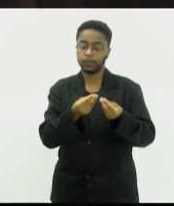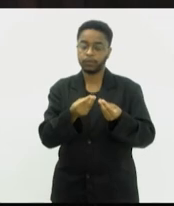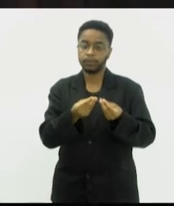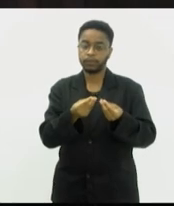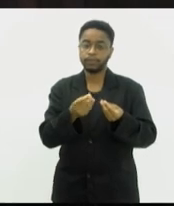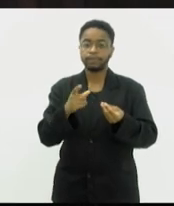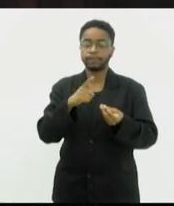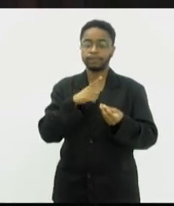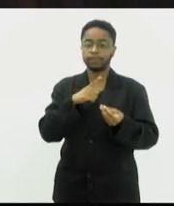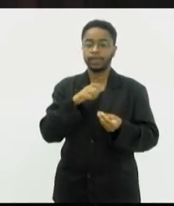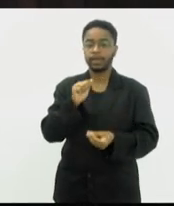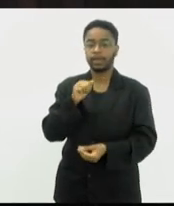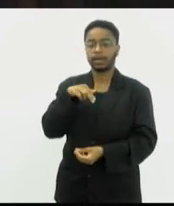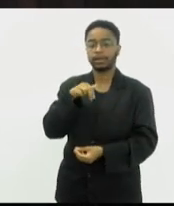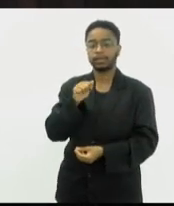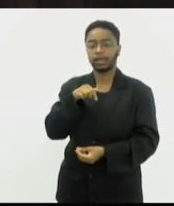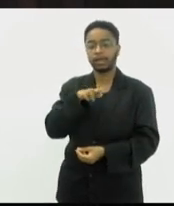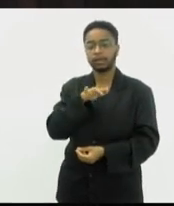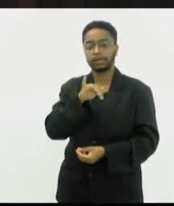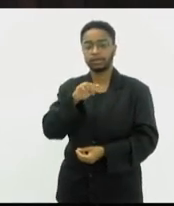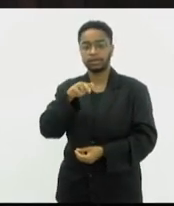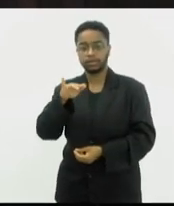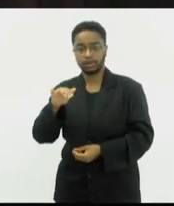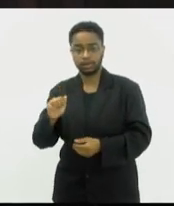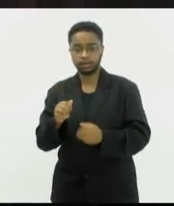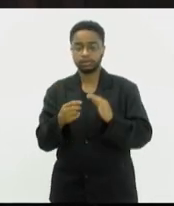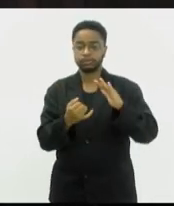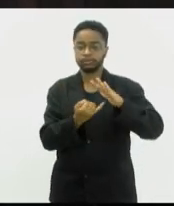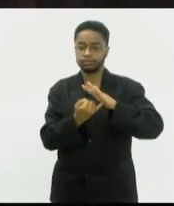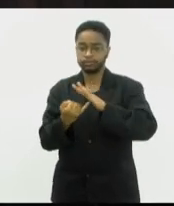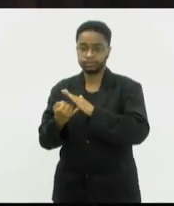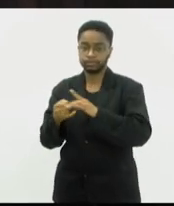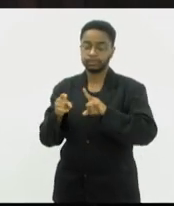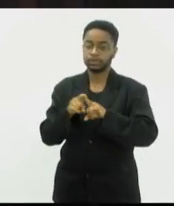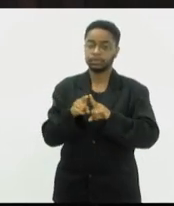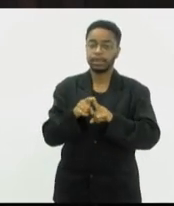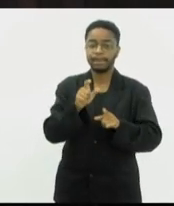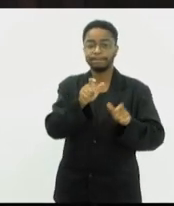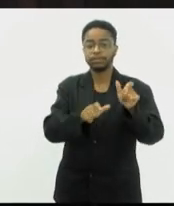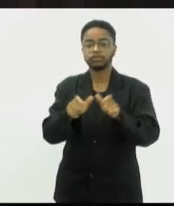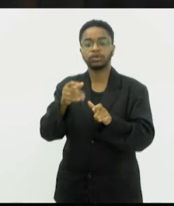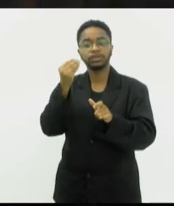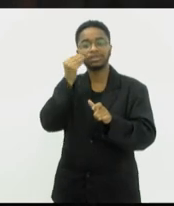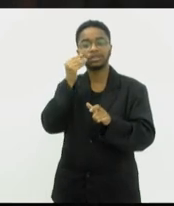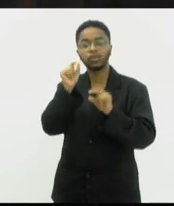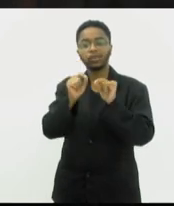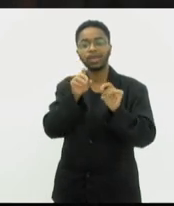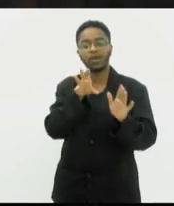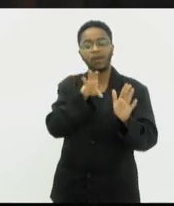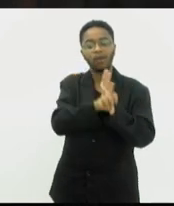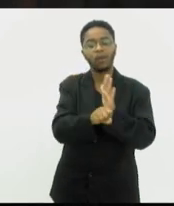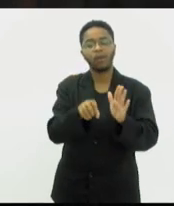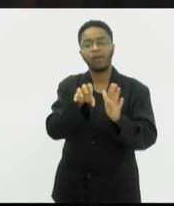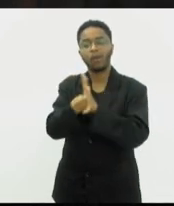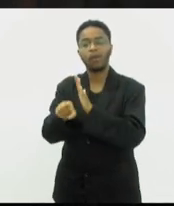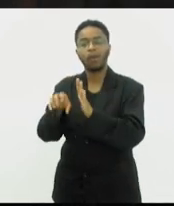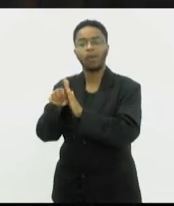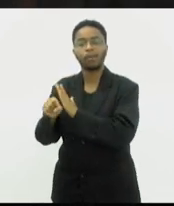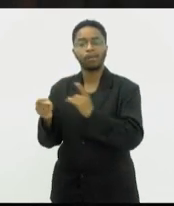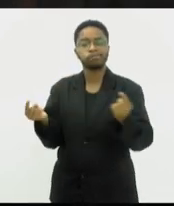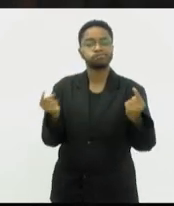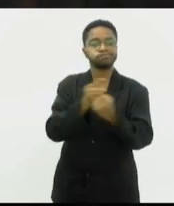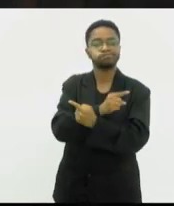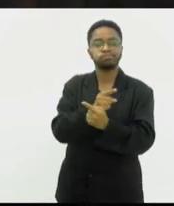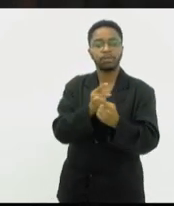anarquia institucional e todo mundo querer saquear todo mundo